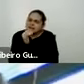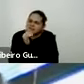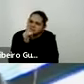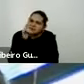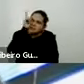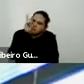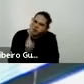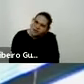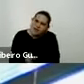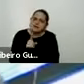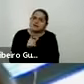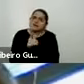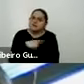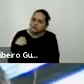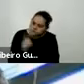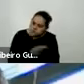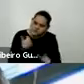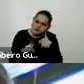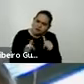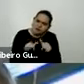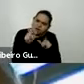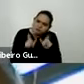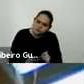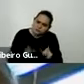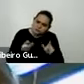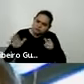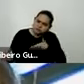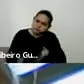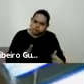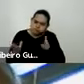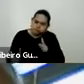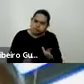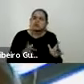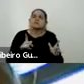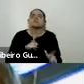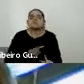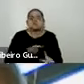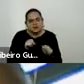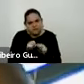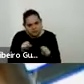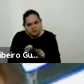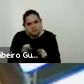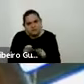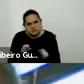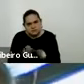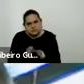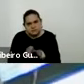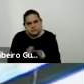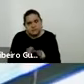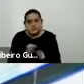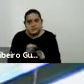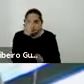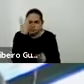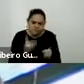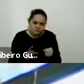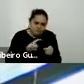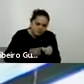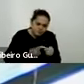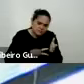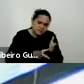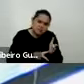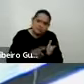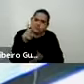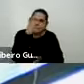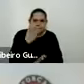fazendo. Eu digo sempre nas minhas entrevistas, digo, olha, trabalhador metalúrgico associado ao sindicato não perde, só ganha. Exemplo, os acordos estão